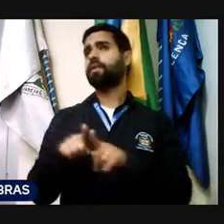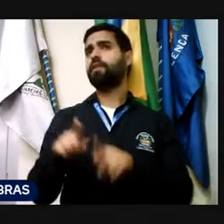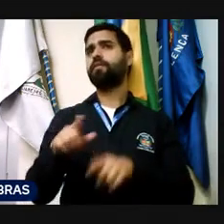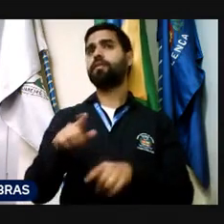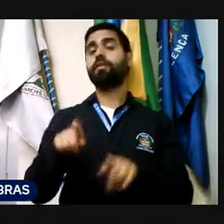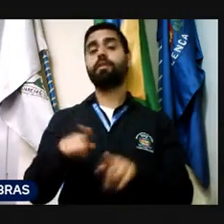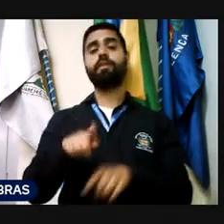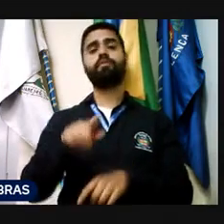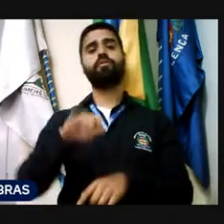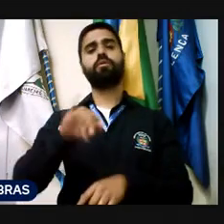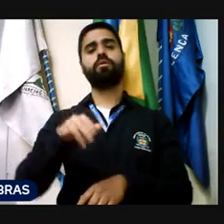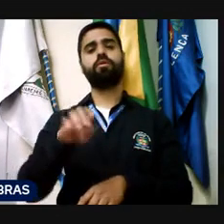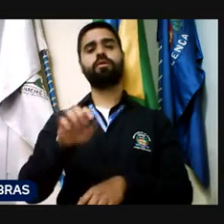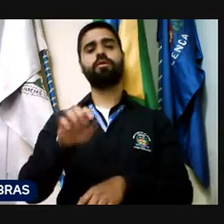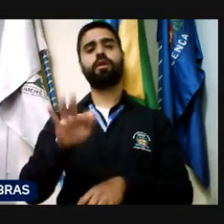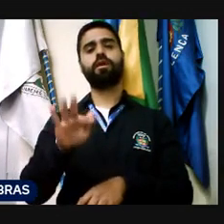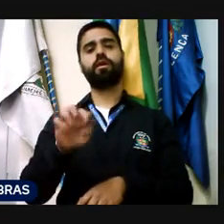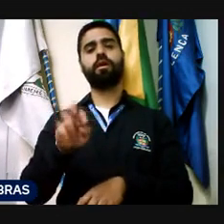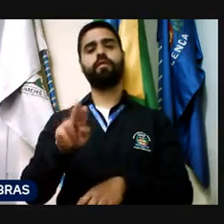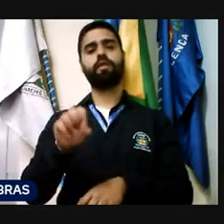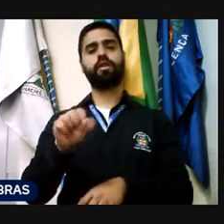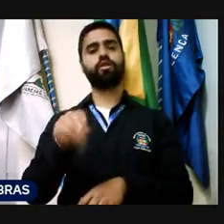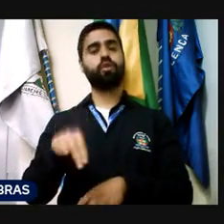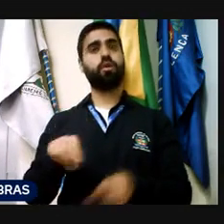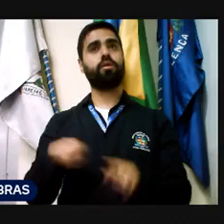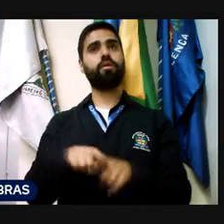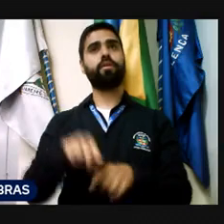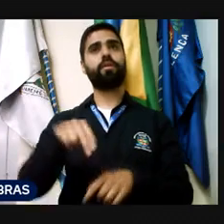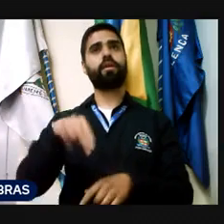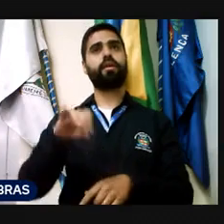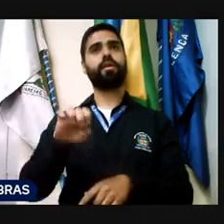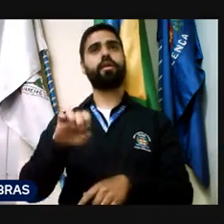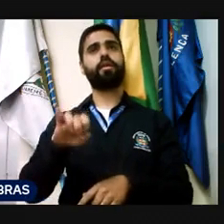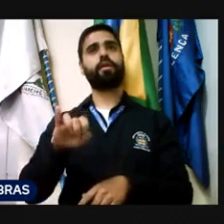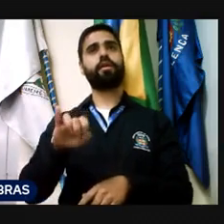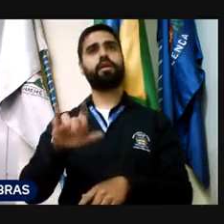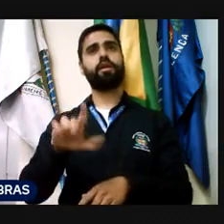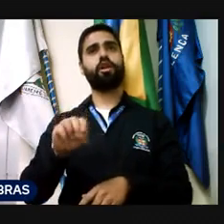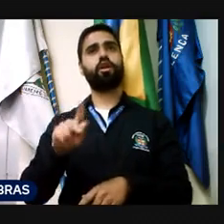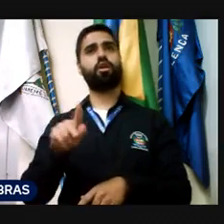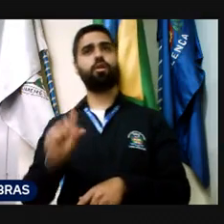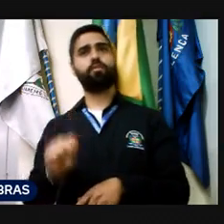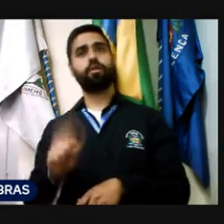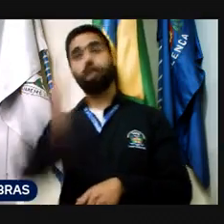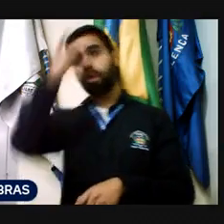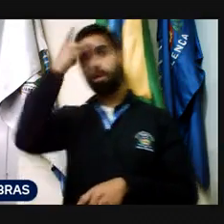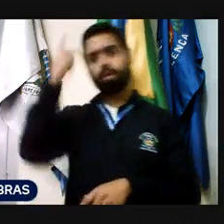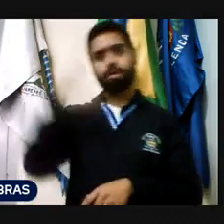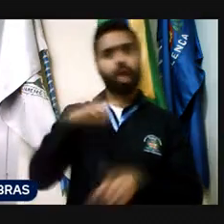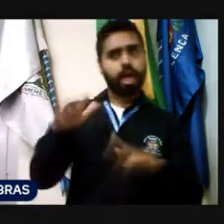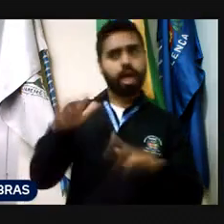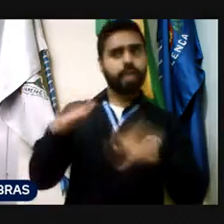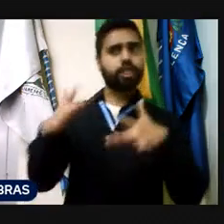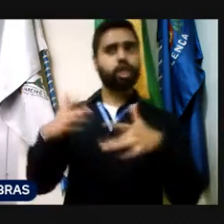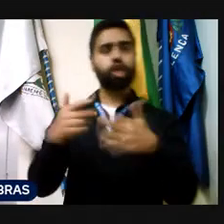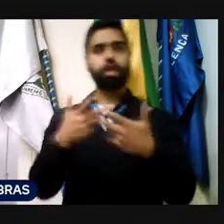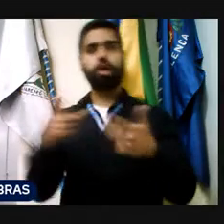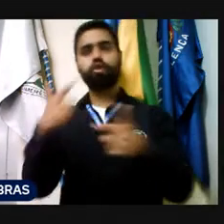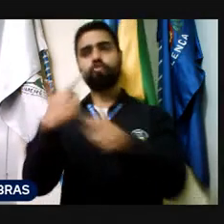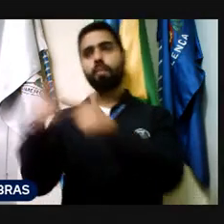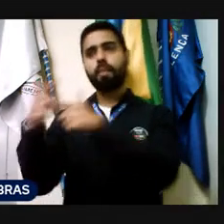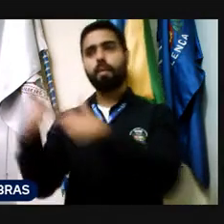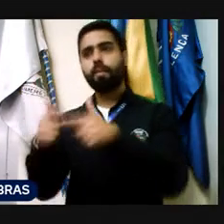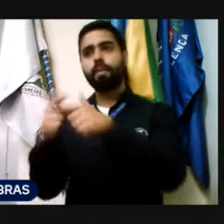Jefferson Baiano, da Ni Lopes, do Jonas Menezes. São pessoas que estão aí atentas a todos os problemas de